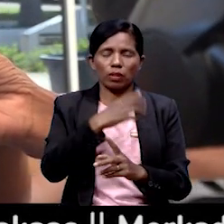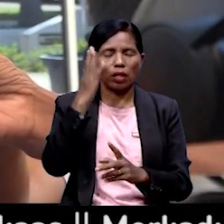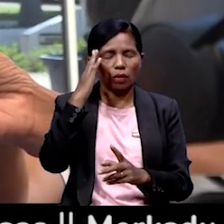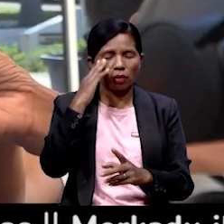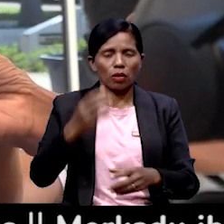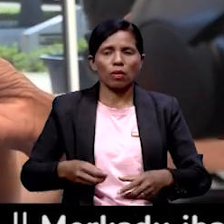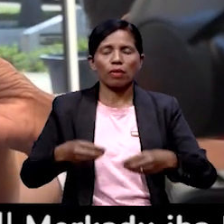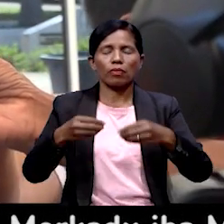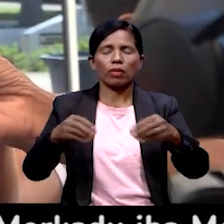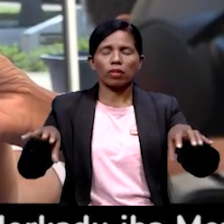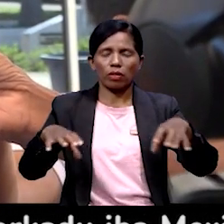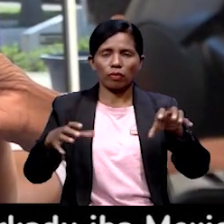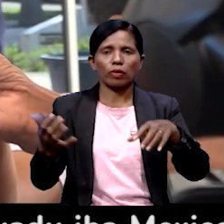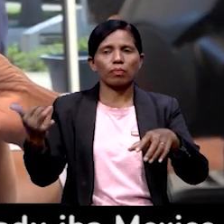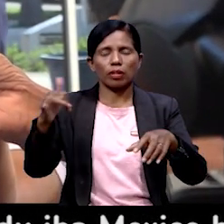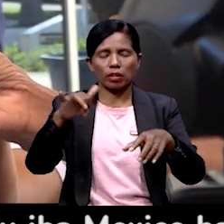valorização para ser a minha